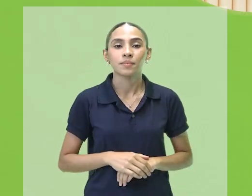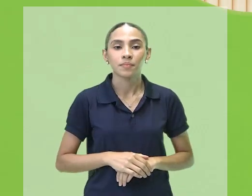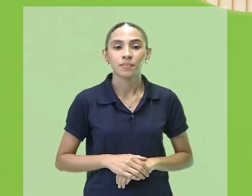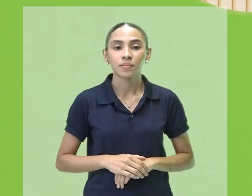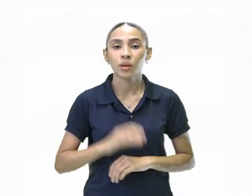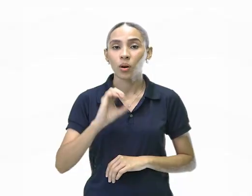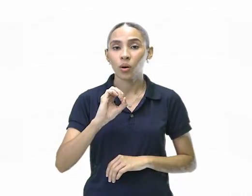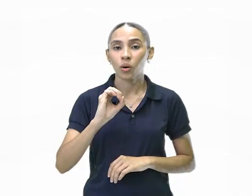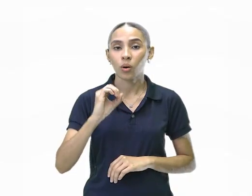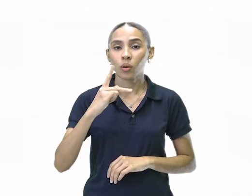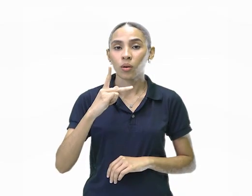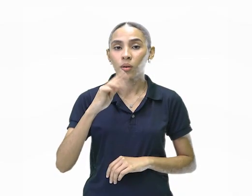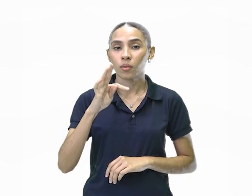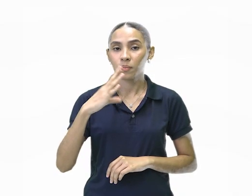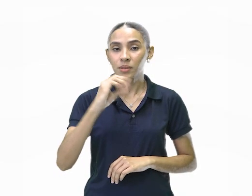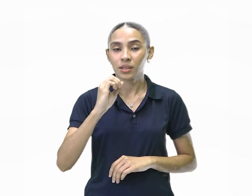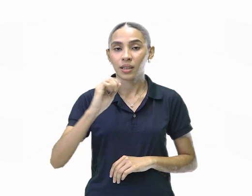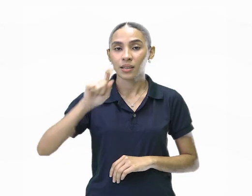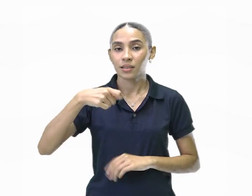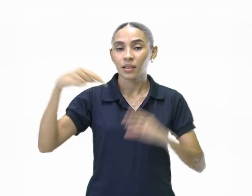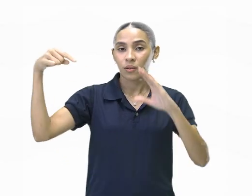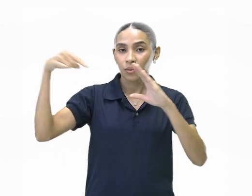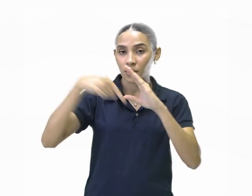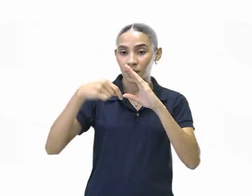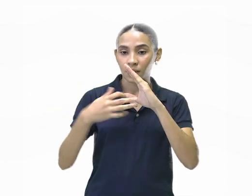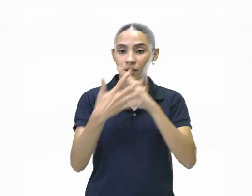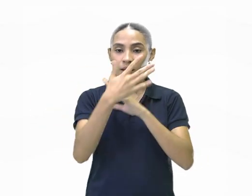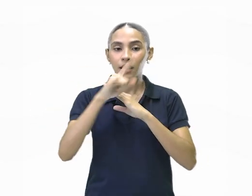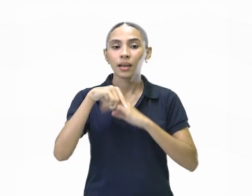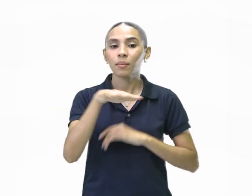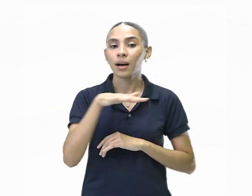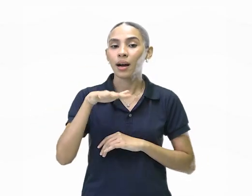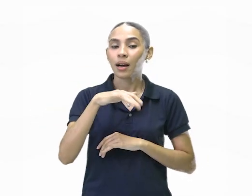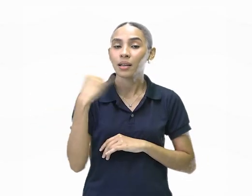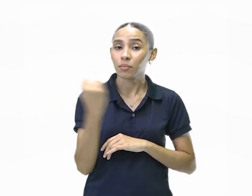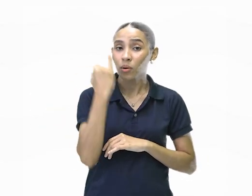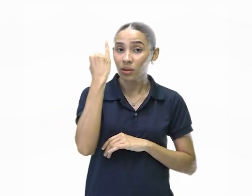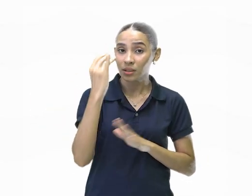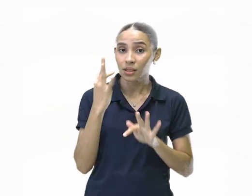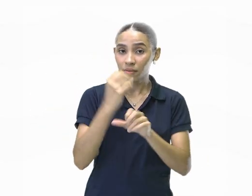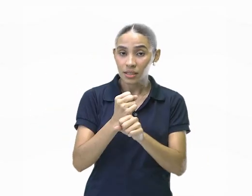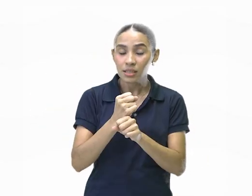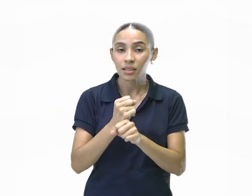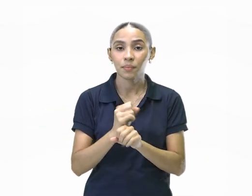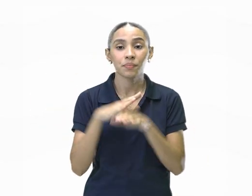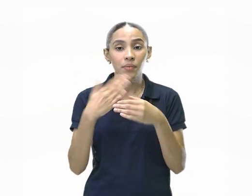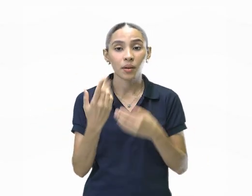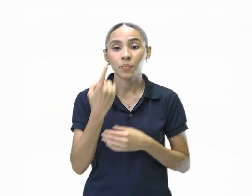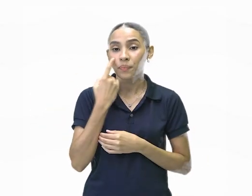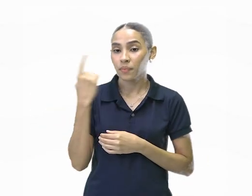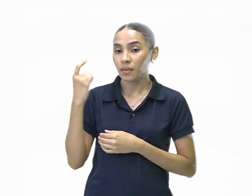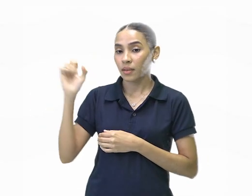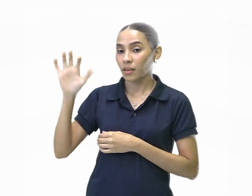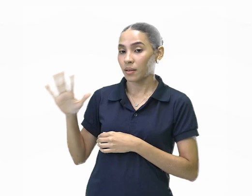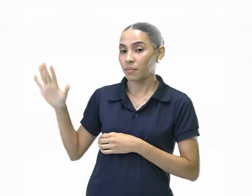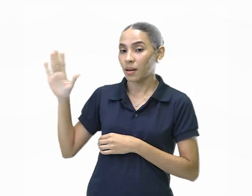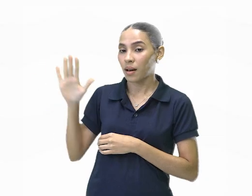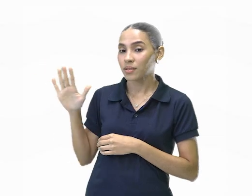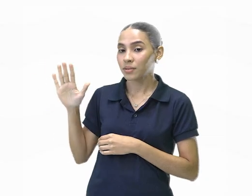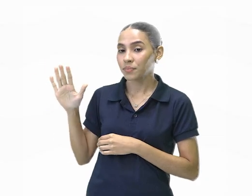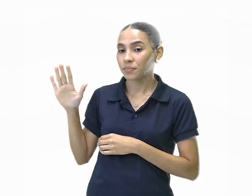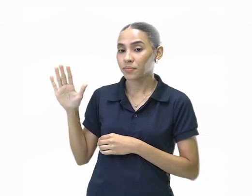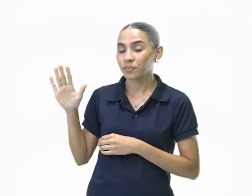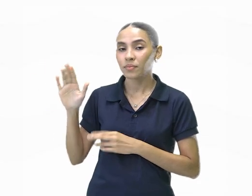chamado de óptica, que é o ramo da física muito importante. Olhem só a